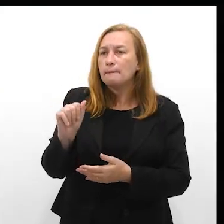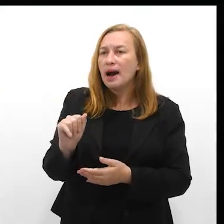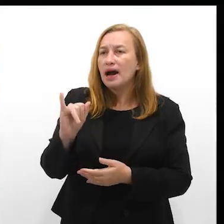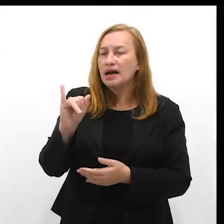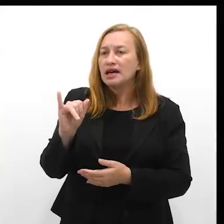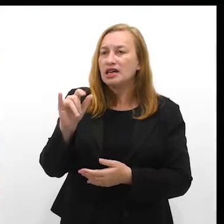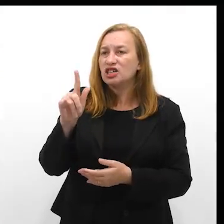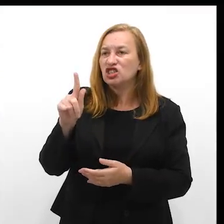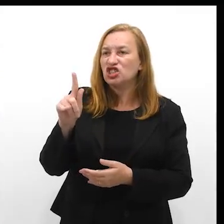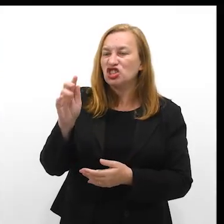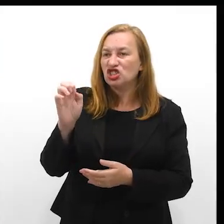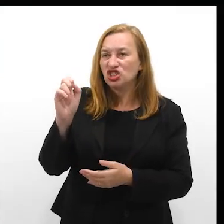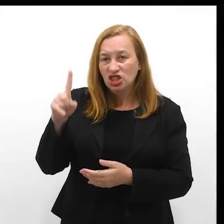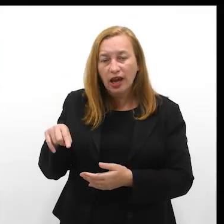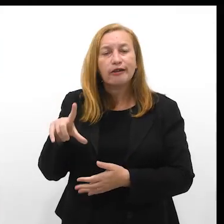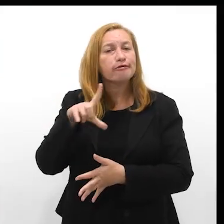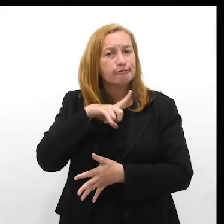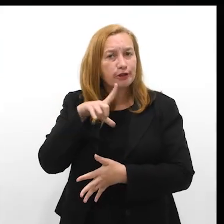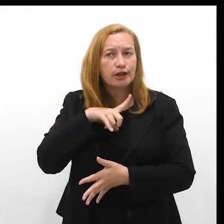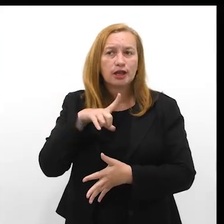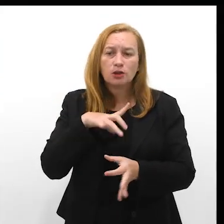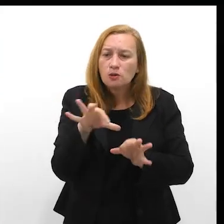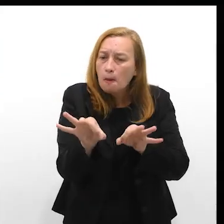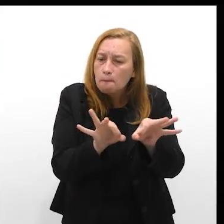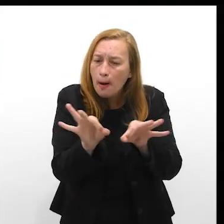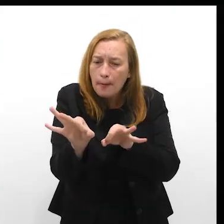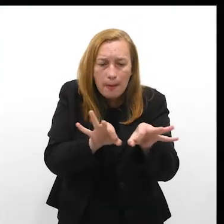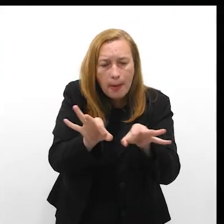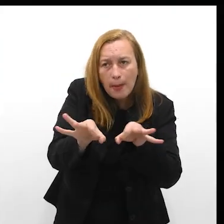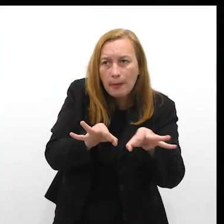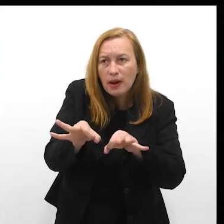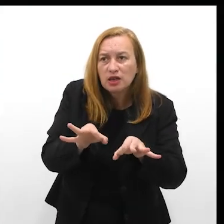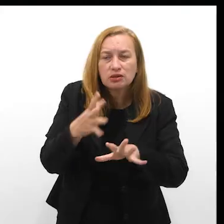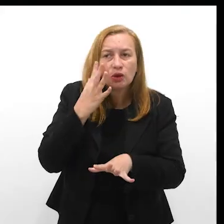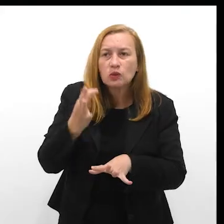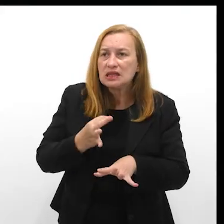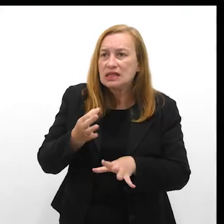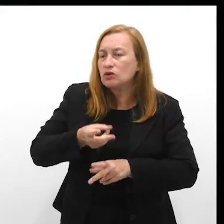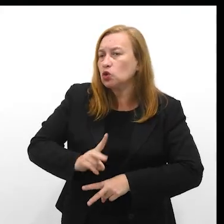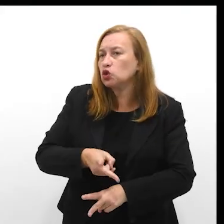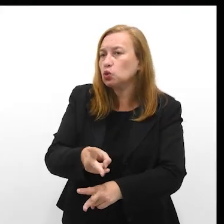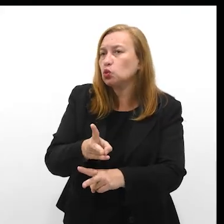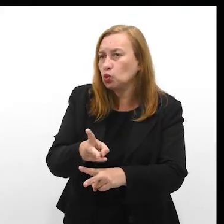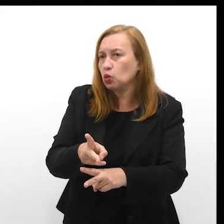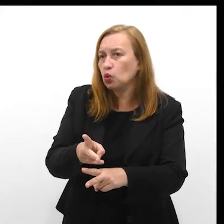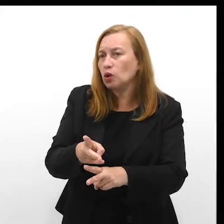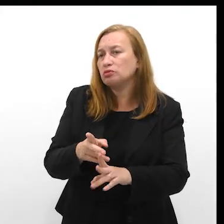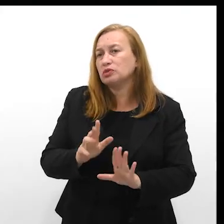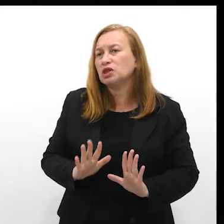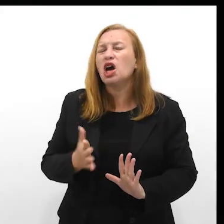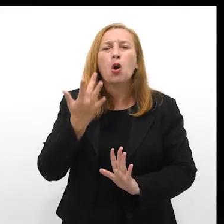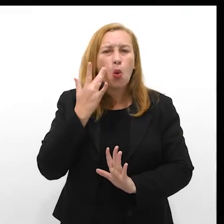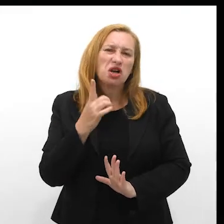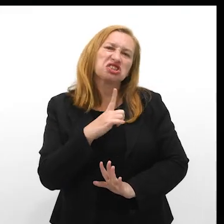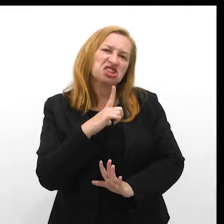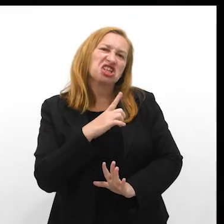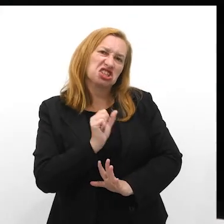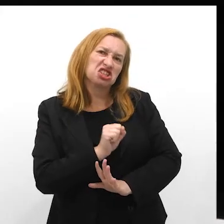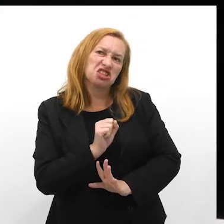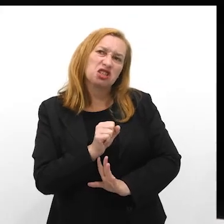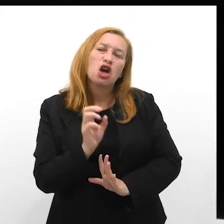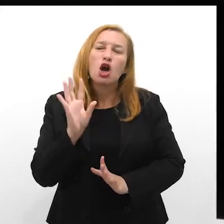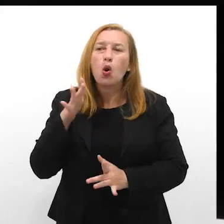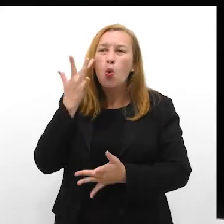Até pajé você tinha todo um cursar para poder chegar. Eu não sei se eles mantêm Eu acho que